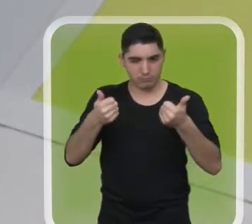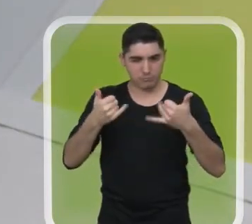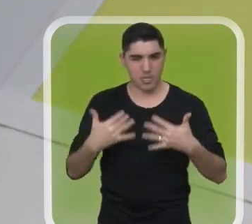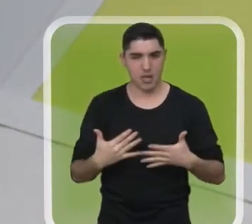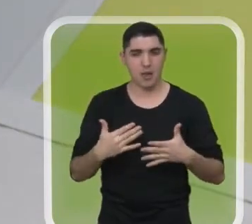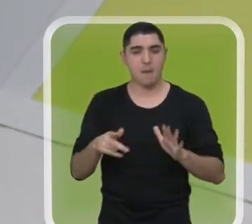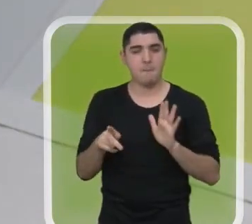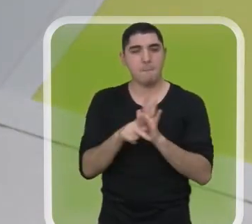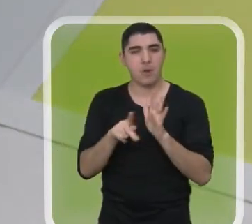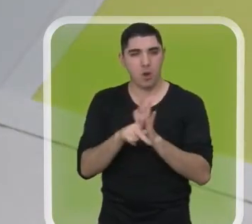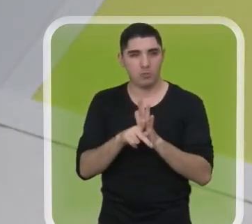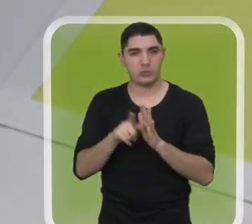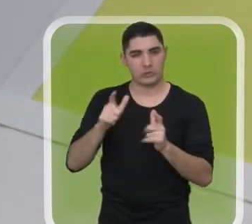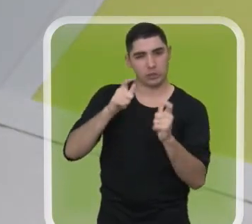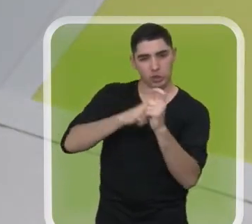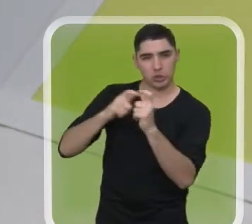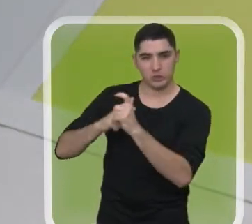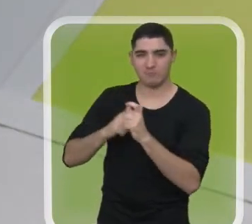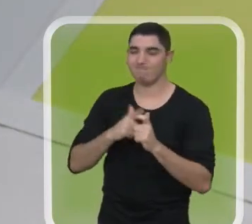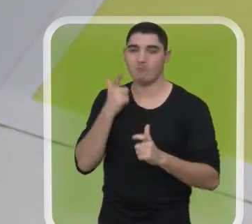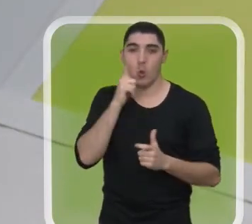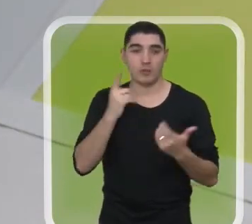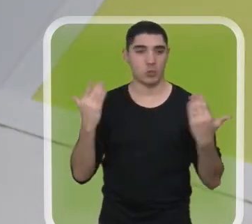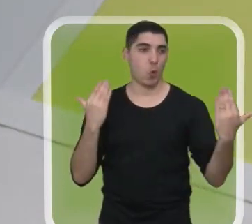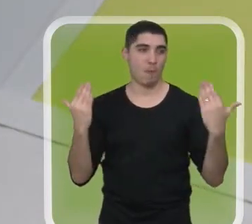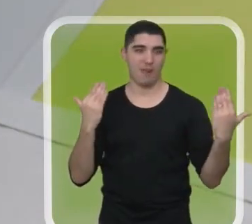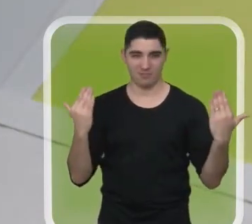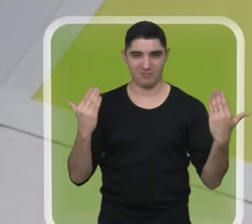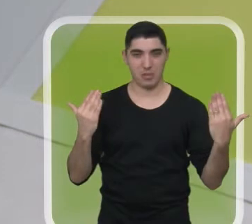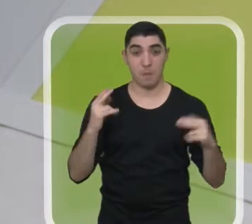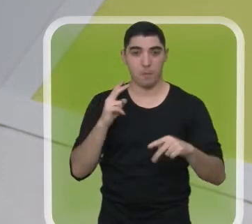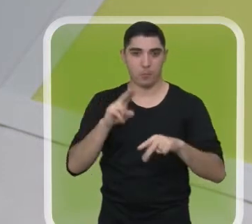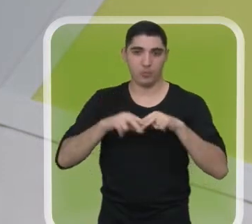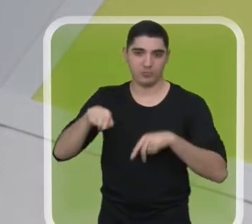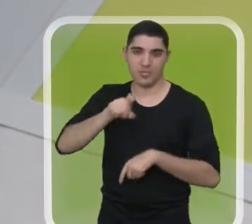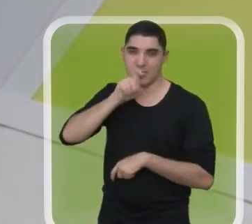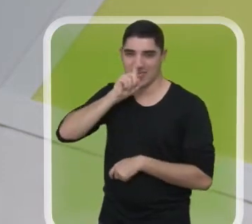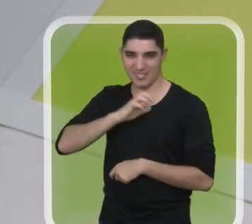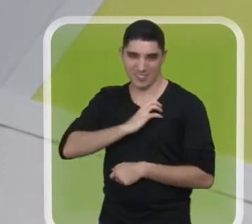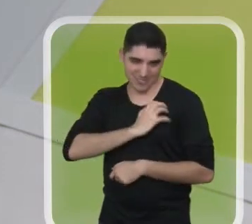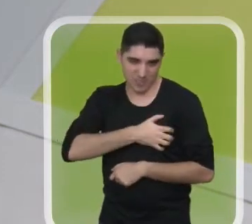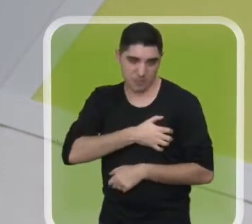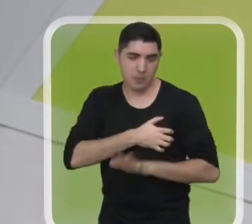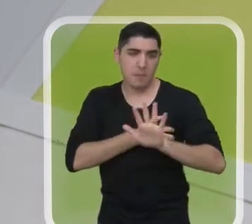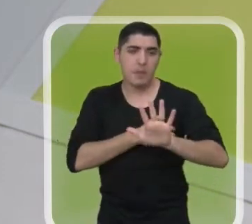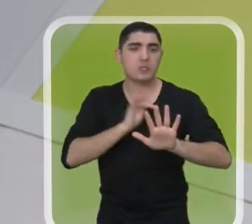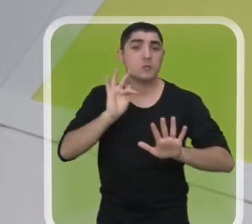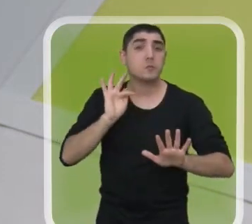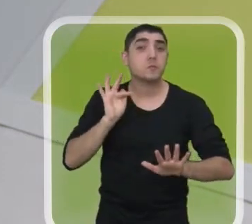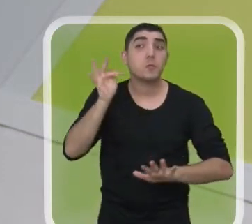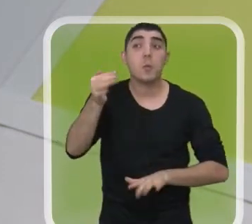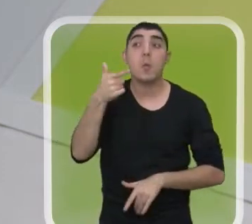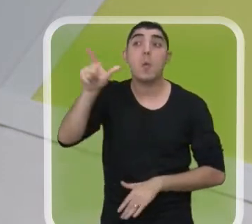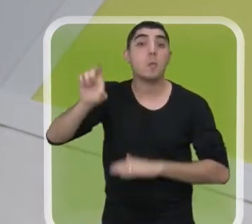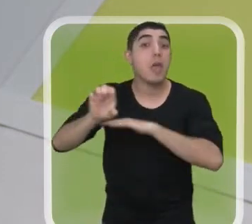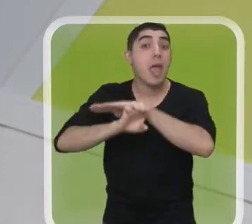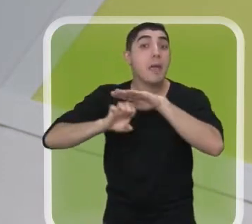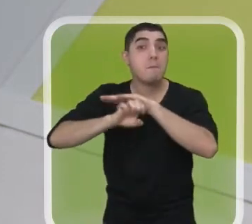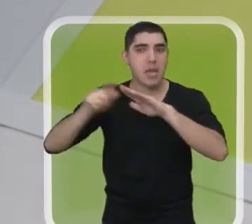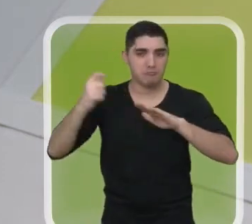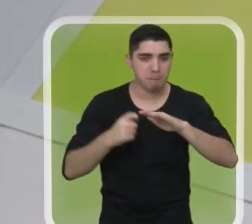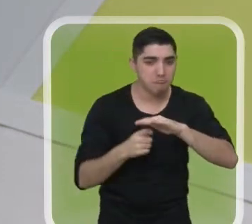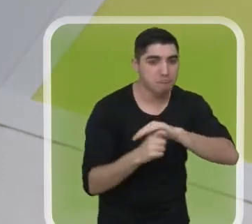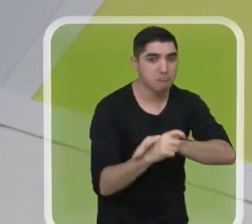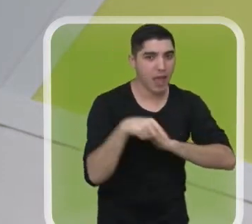tão astronômica assim comparado ao tamanho do clube que é o São José. O futuro investidor, quem venha, se interesse pelo